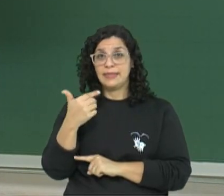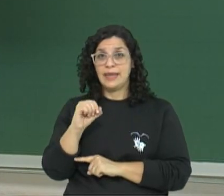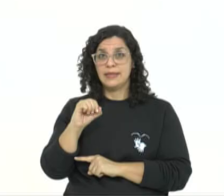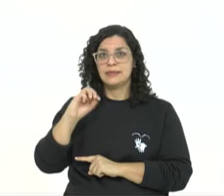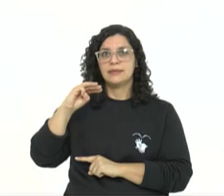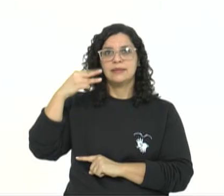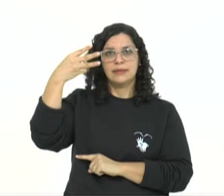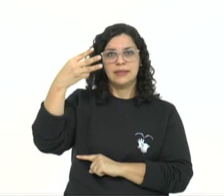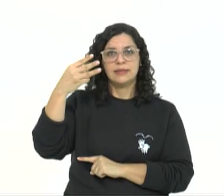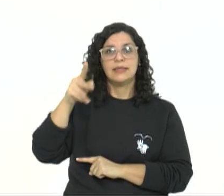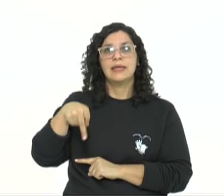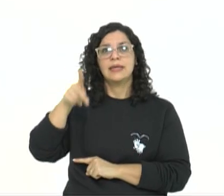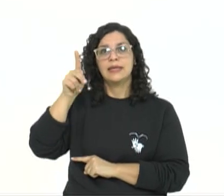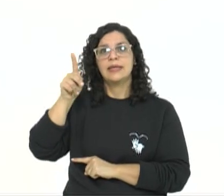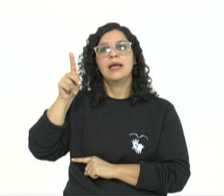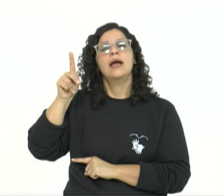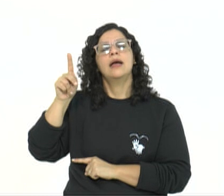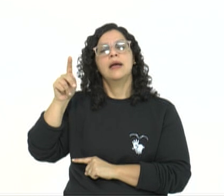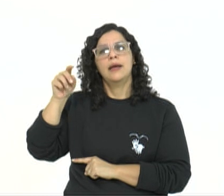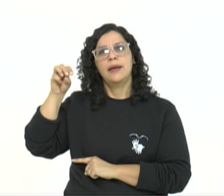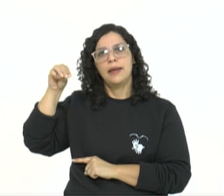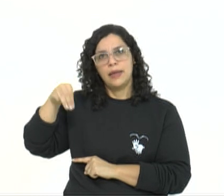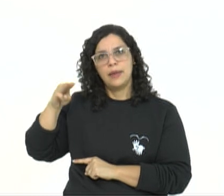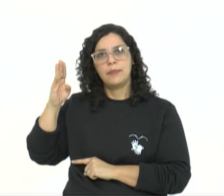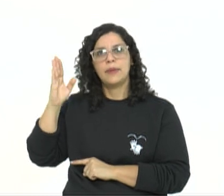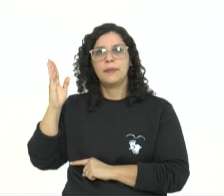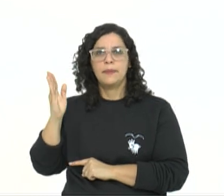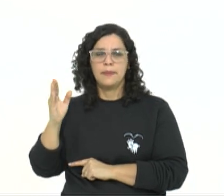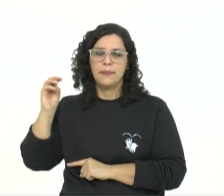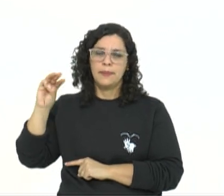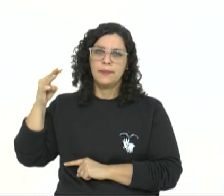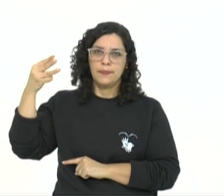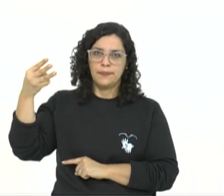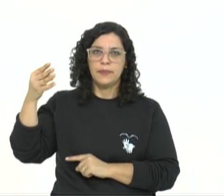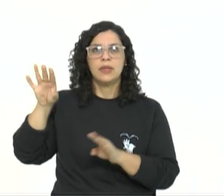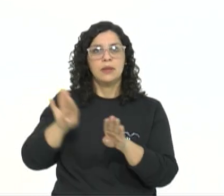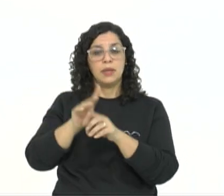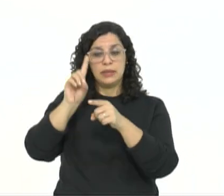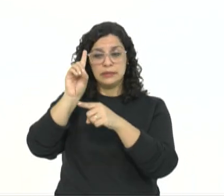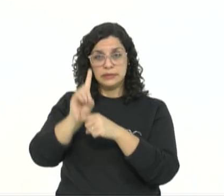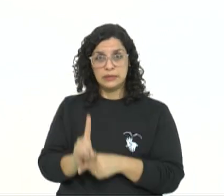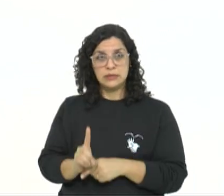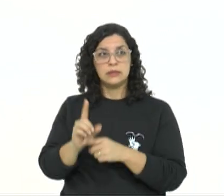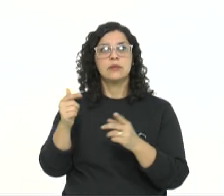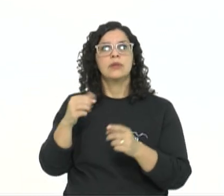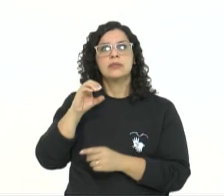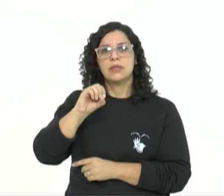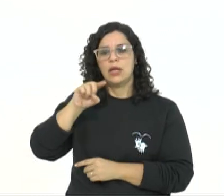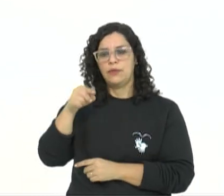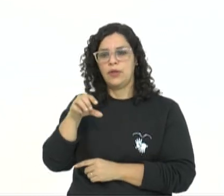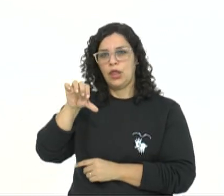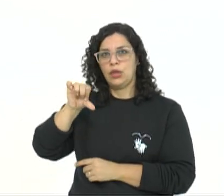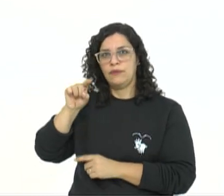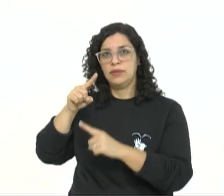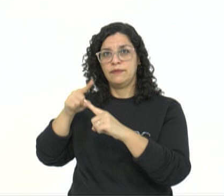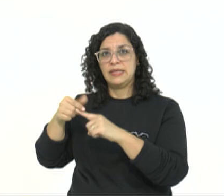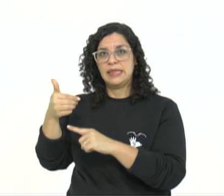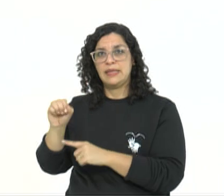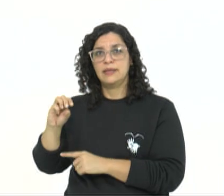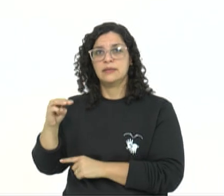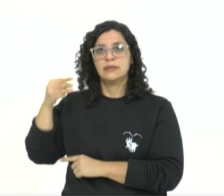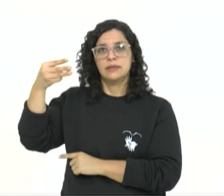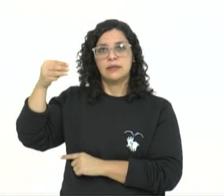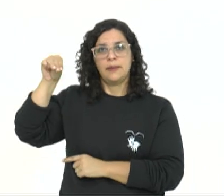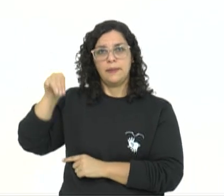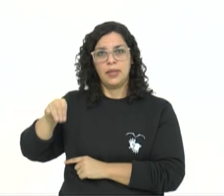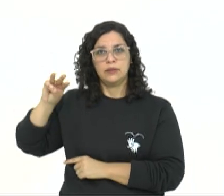transformar para quilogramas para metro cúbico. E quando eu faço isso, eu vou ter que a densidade é 0,90 vezes 10 na